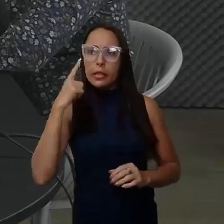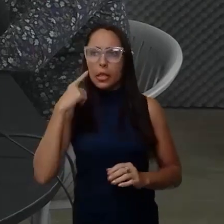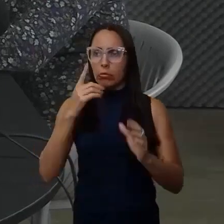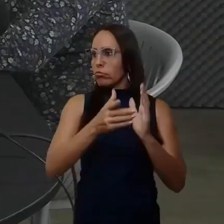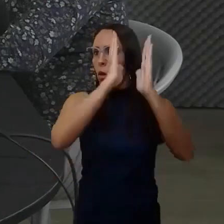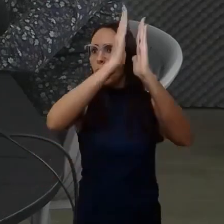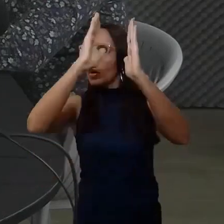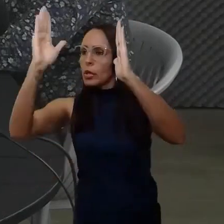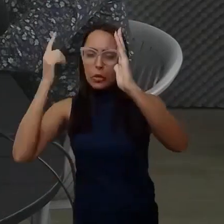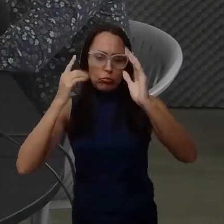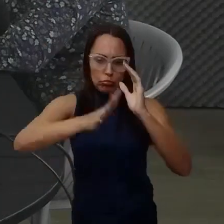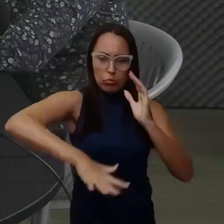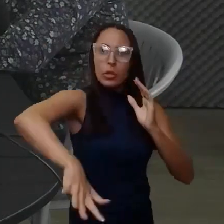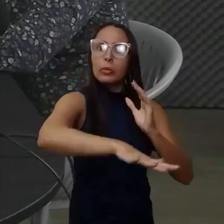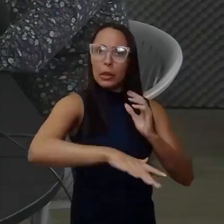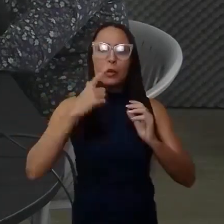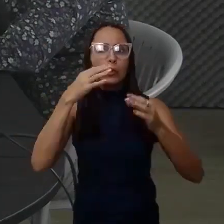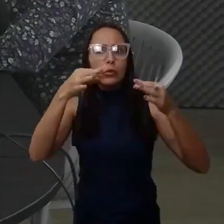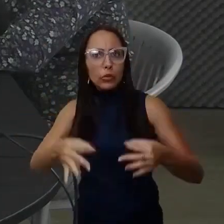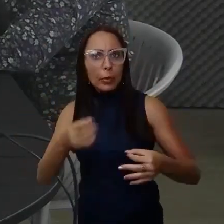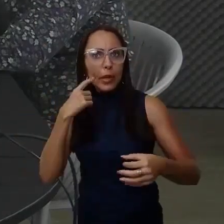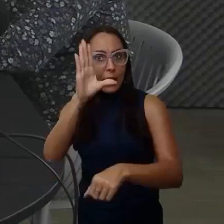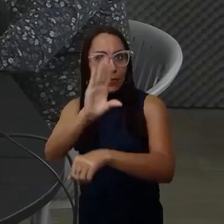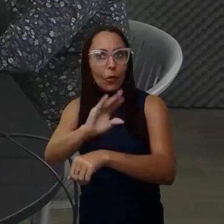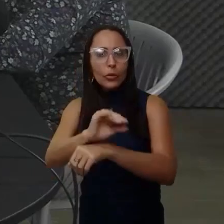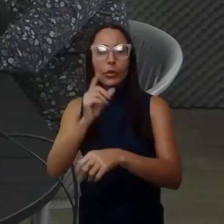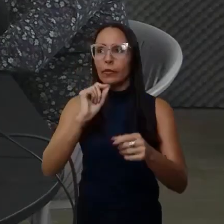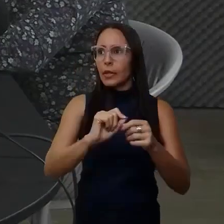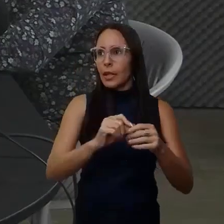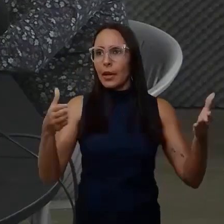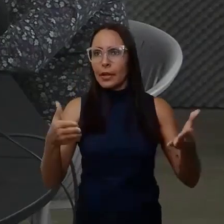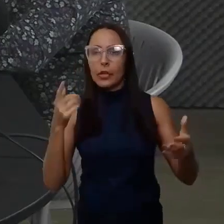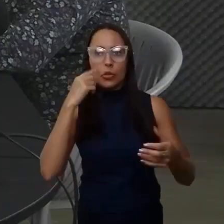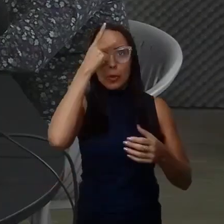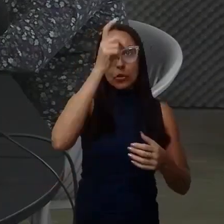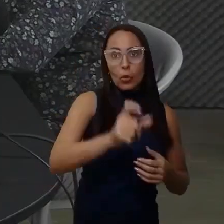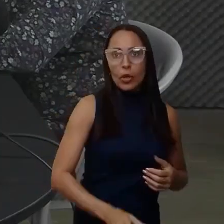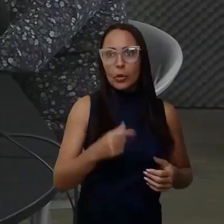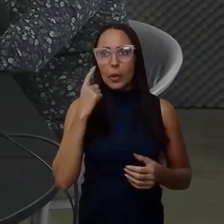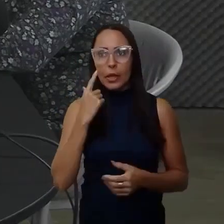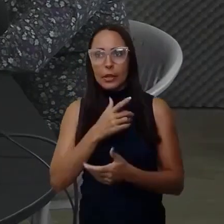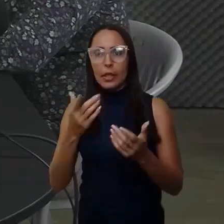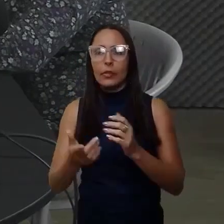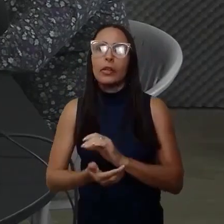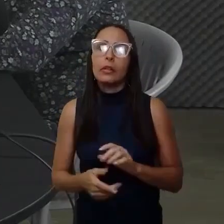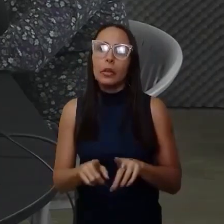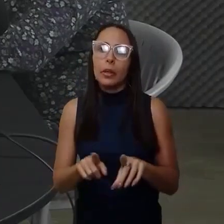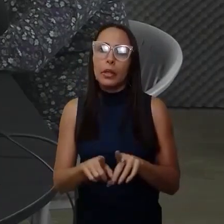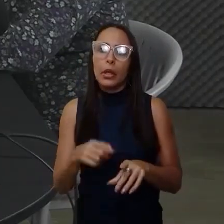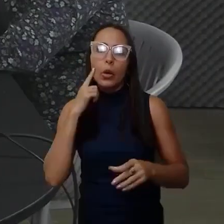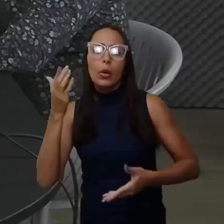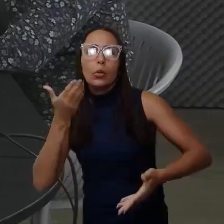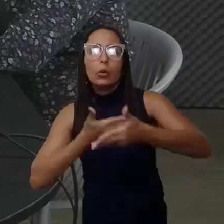em institutos da Alemanha, porque eram justamente essas fotos que faziam aqui. E as pessoas mandavam para os seus familiares para contar como era a